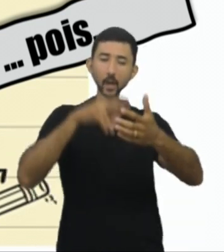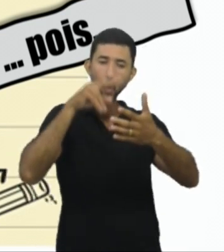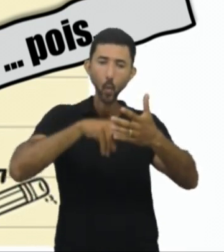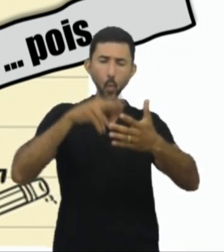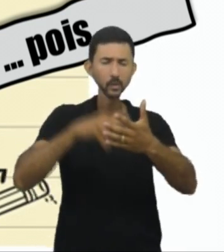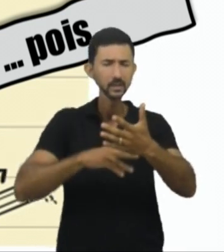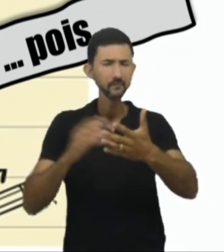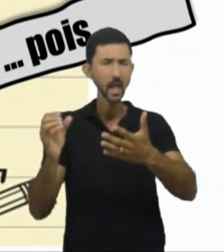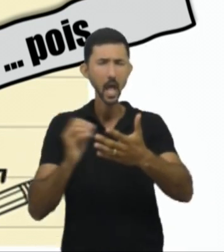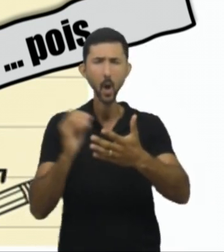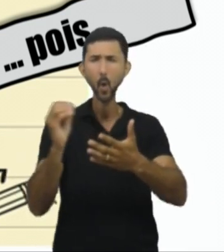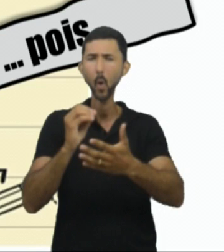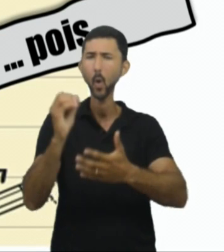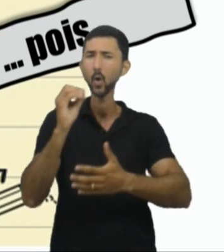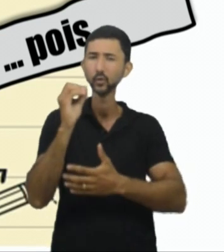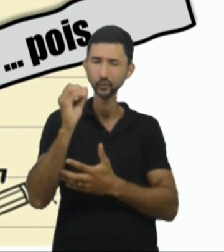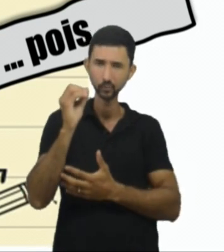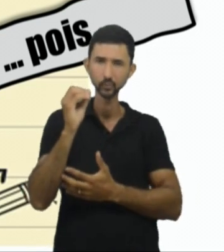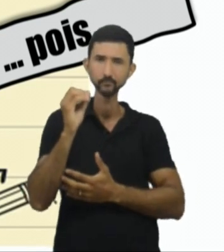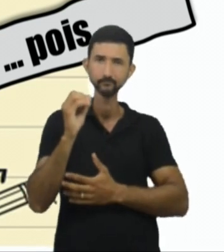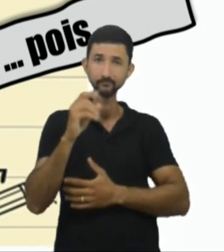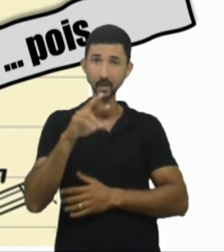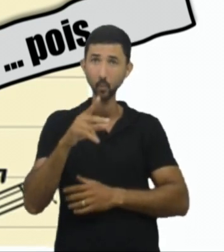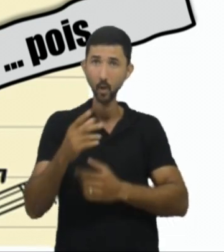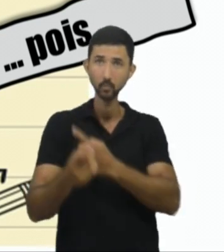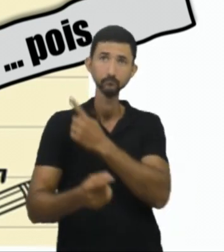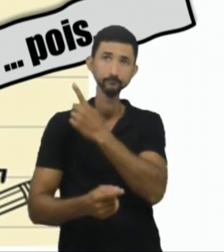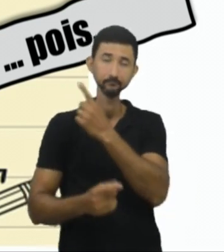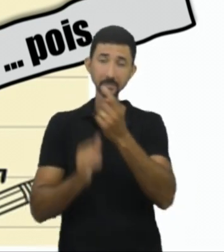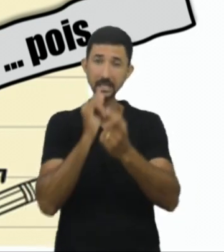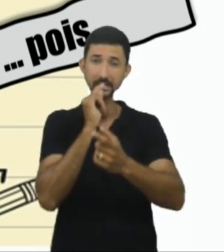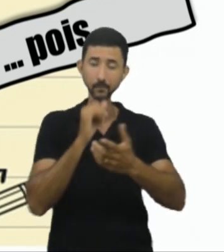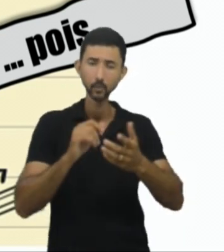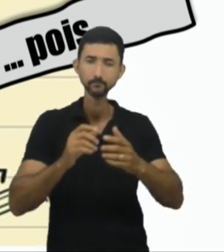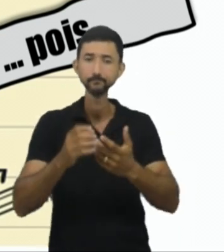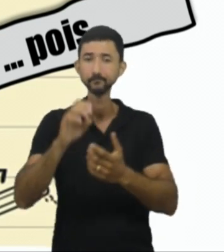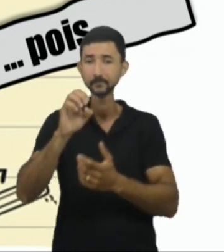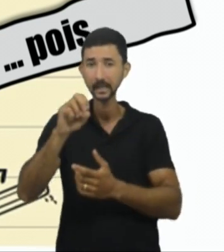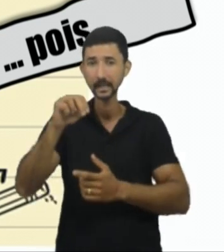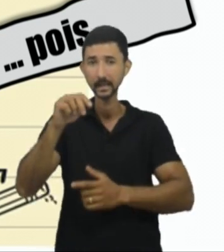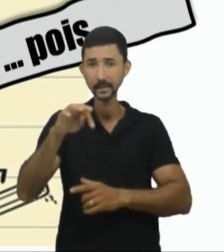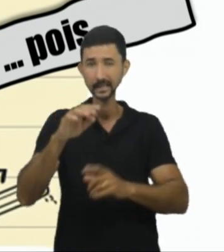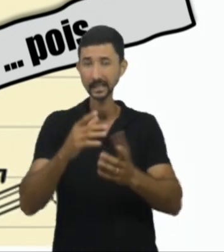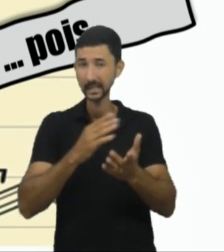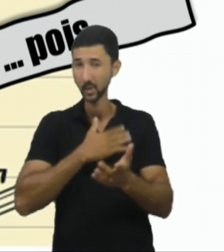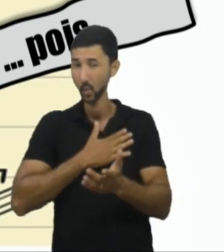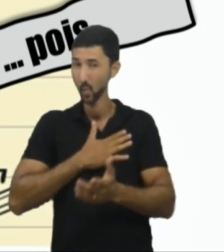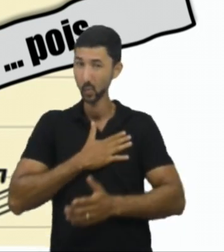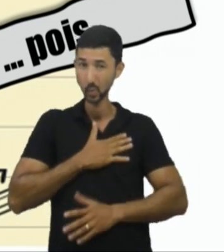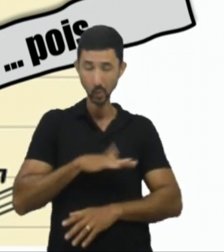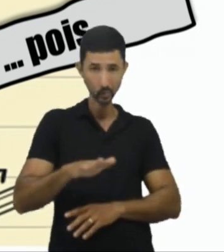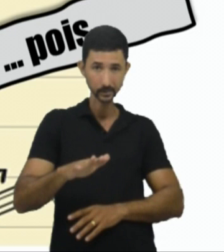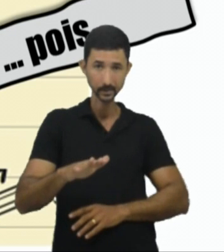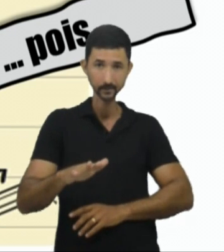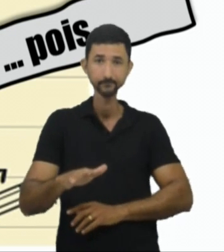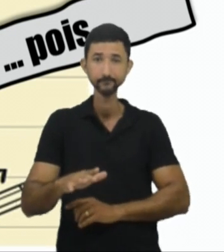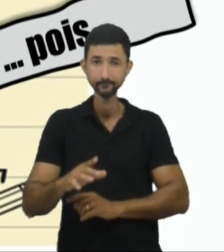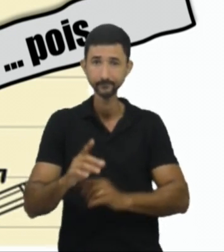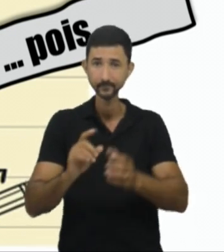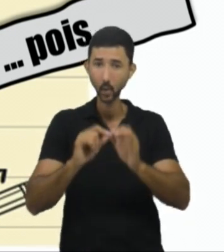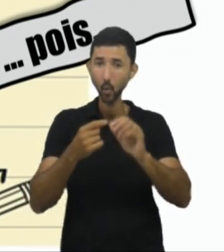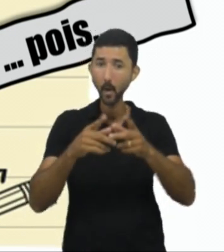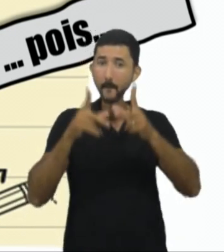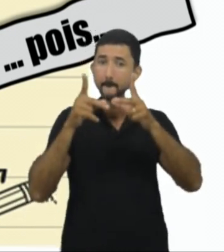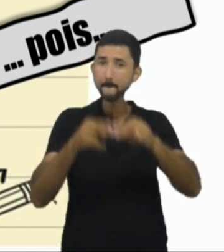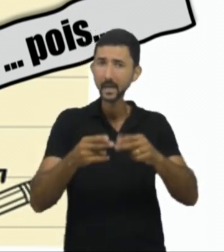livro é ótimo, igual esse exemplo que eu tô dando aqui para você. Entretanto, não gostei dele, você estaria